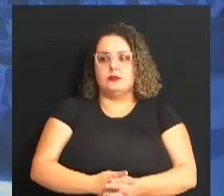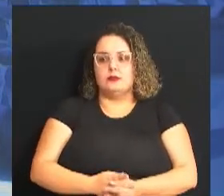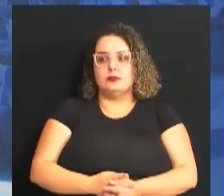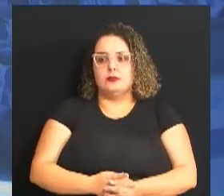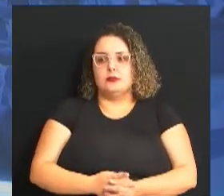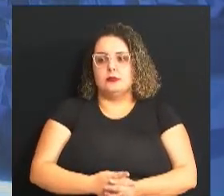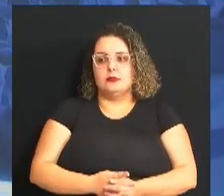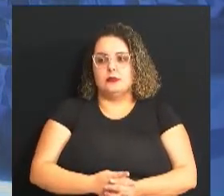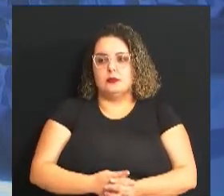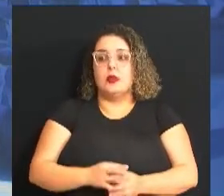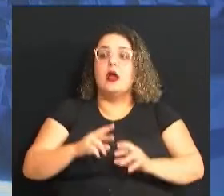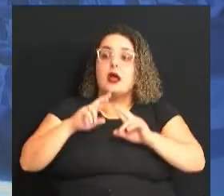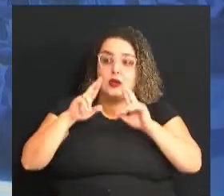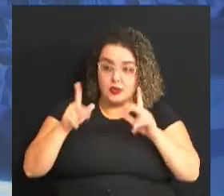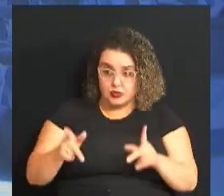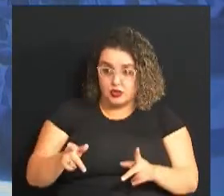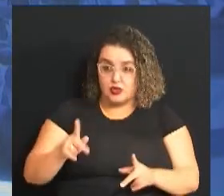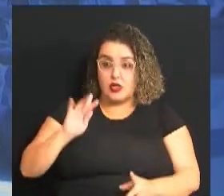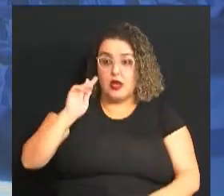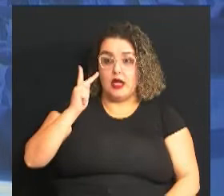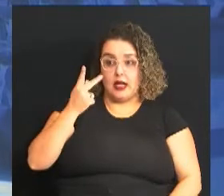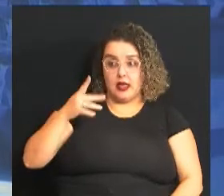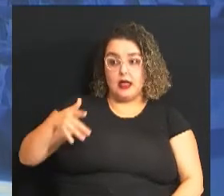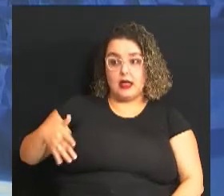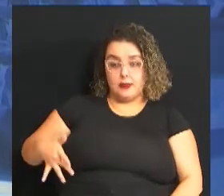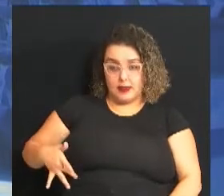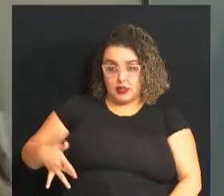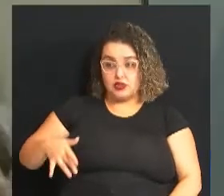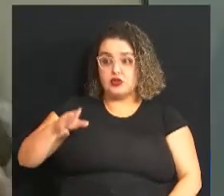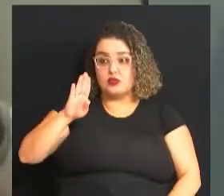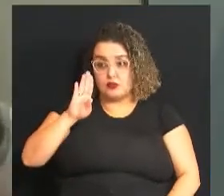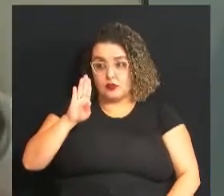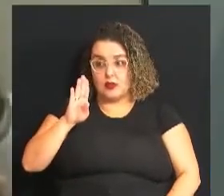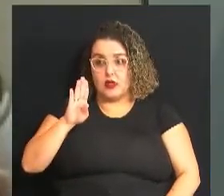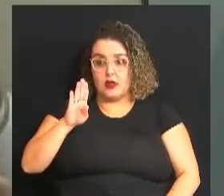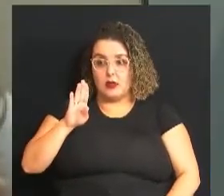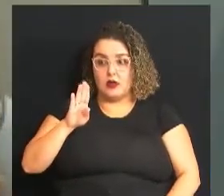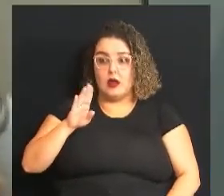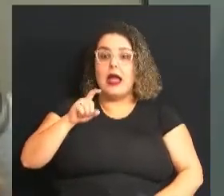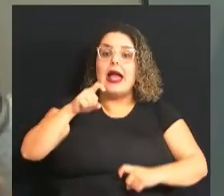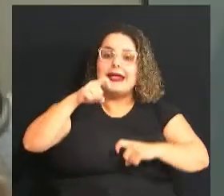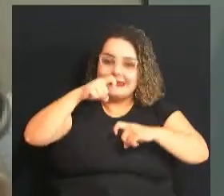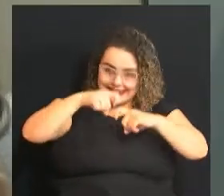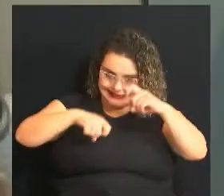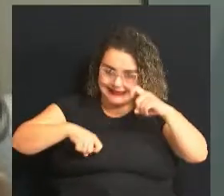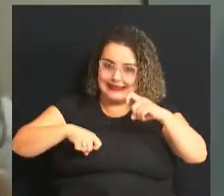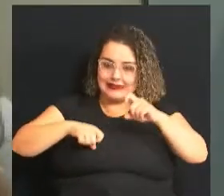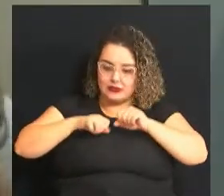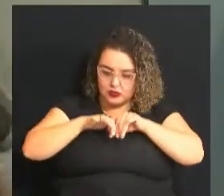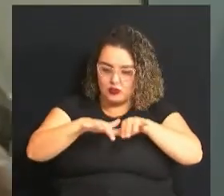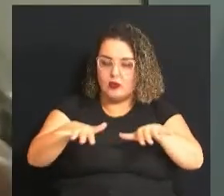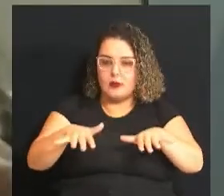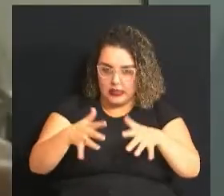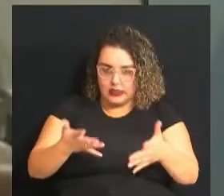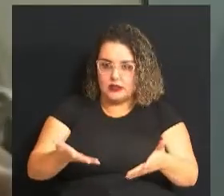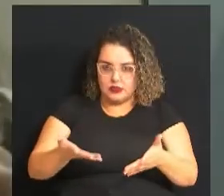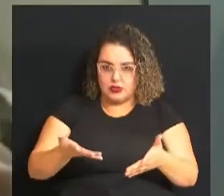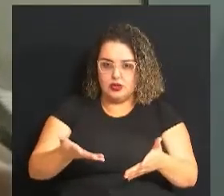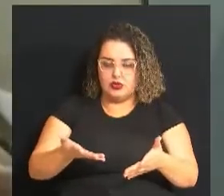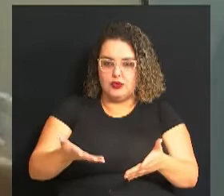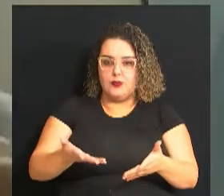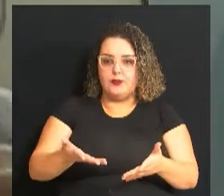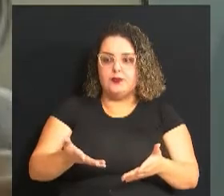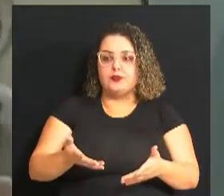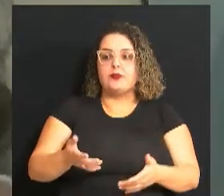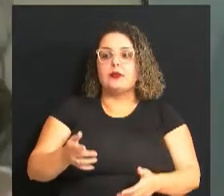É diferente. A hepatite B, ela já é considerada uma doença sexualmente transmissível, tá? Então, a hepatite A tem